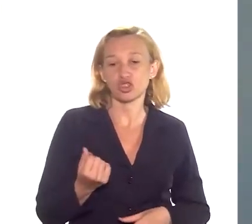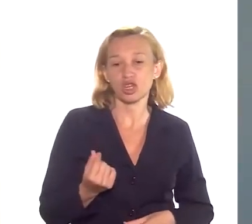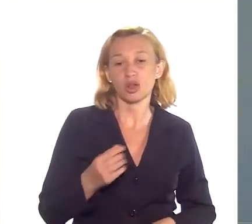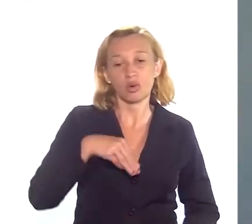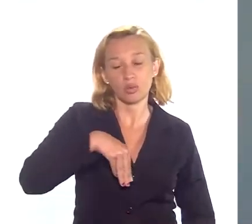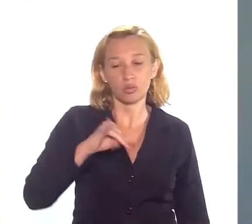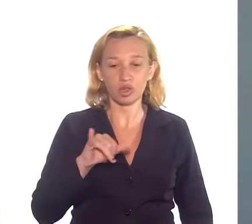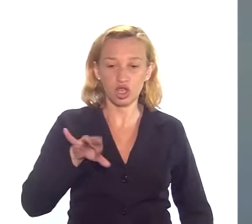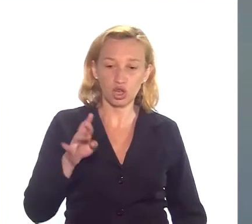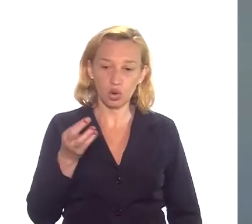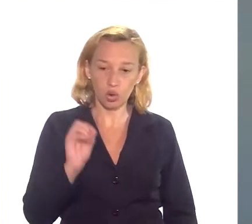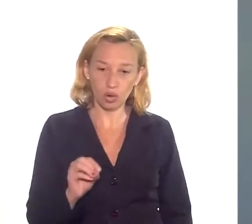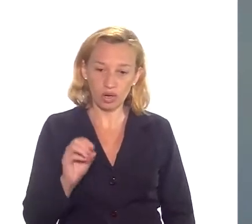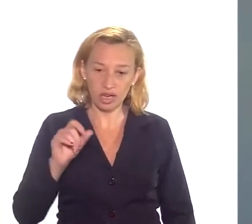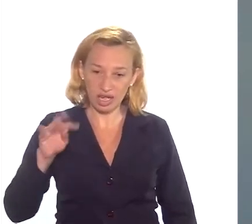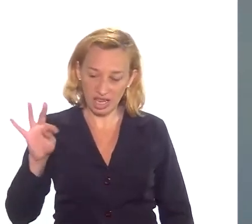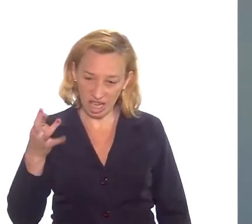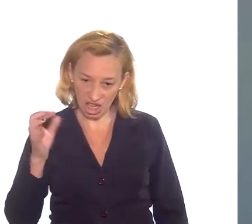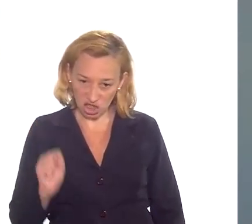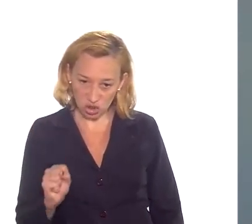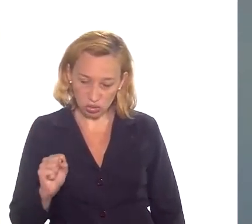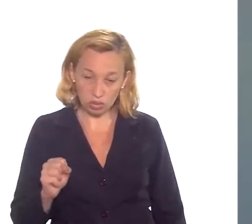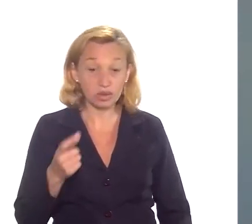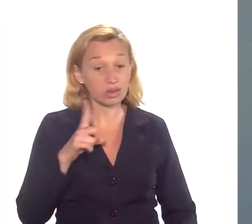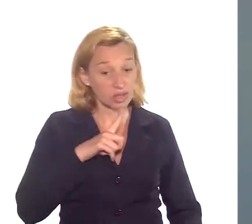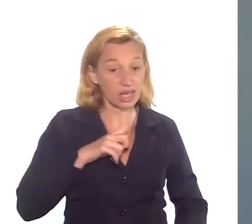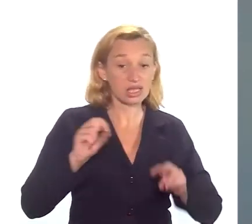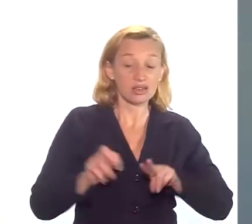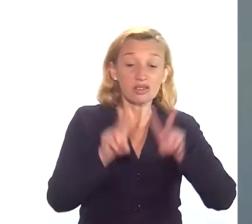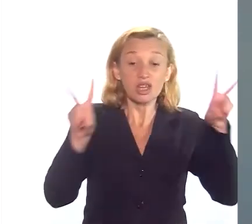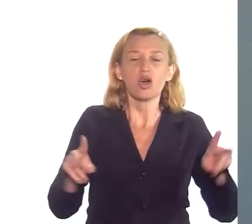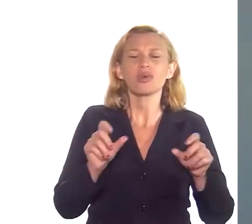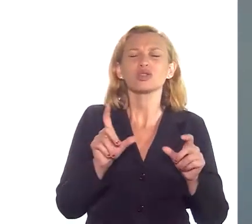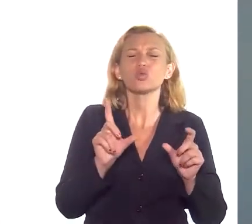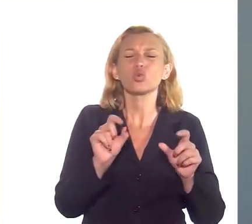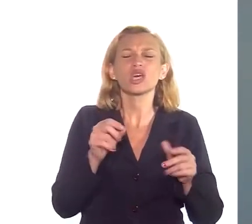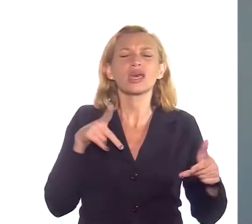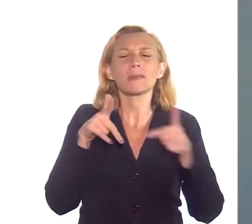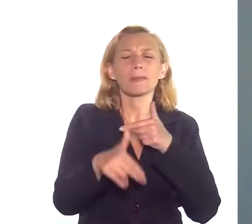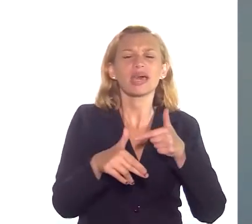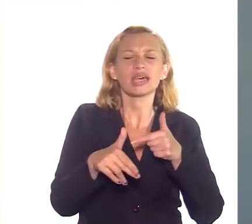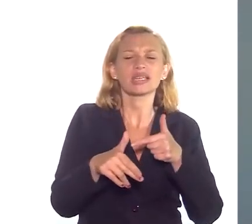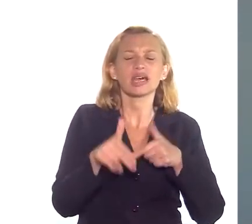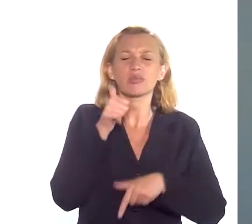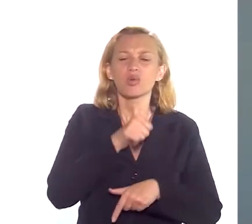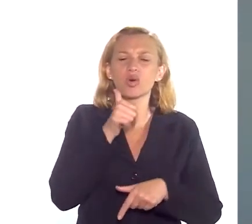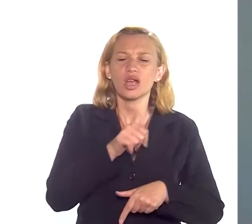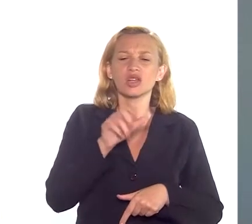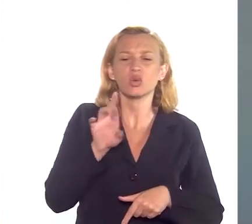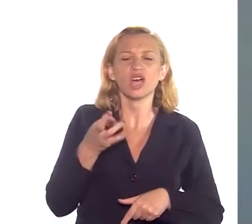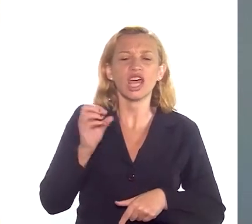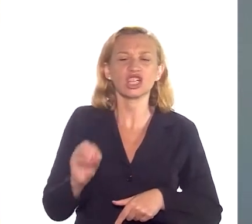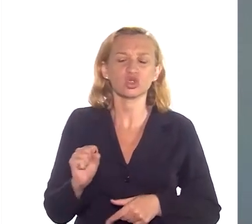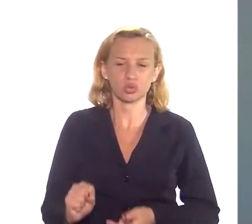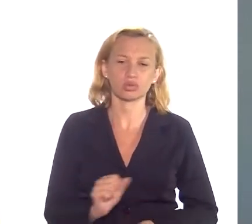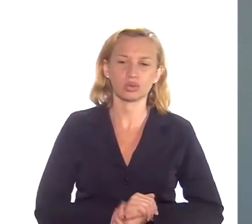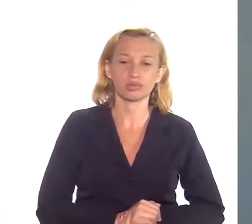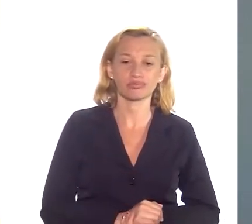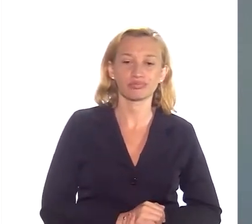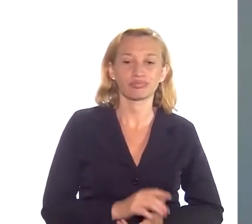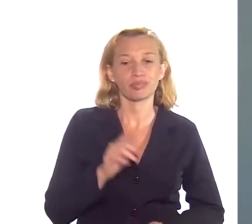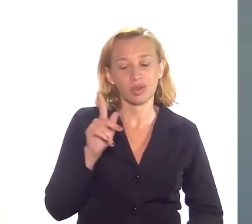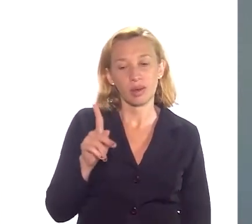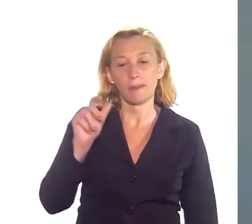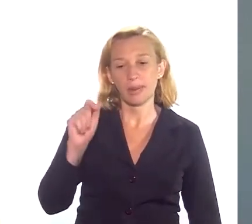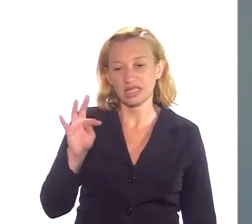né? Então, no microcrédito, a gente tem essa visão, mas o que atrapalha essa maior inserção das mulheres no mundo do crédito?